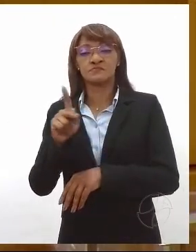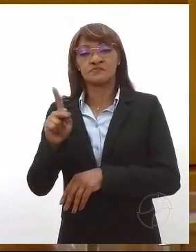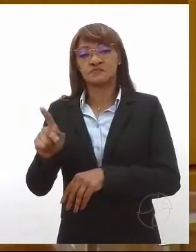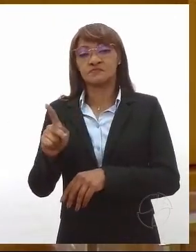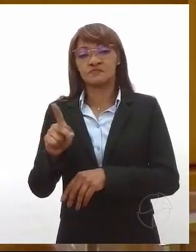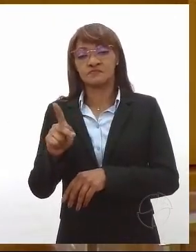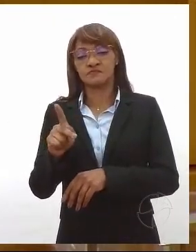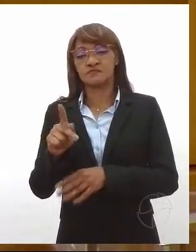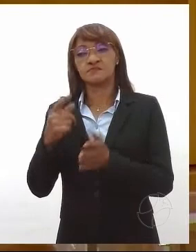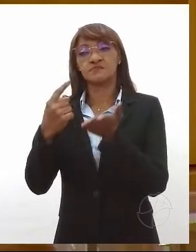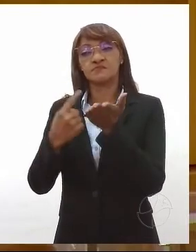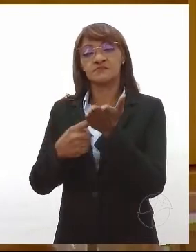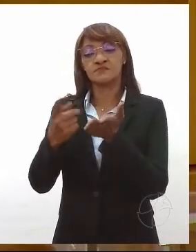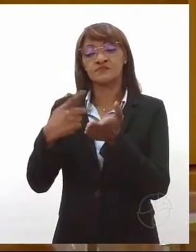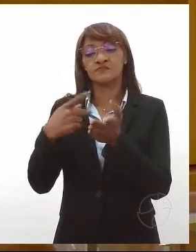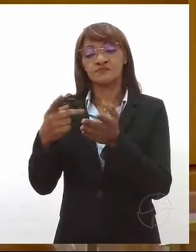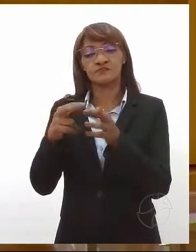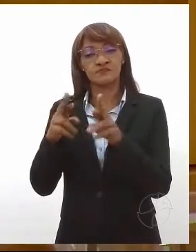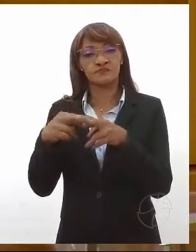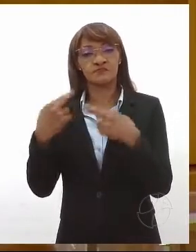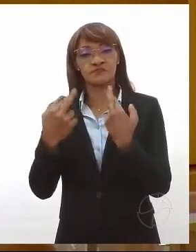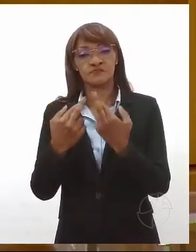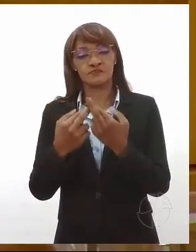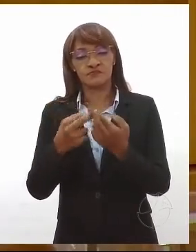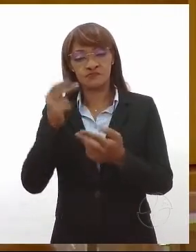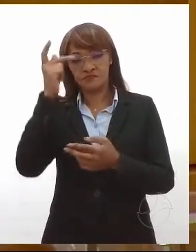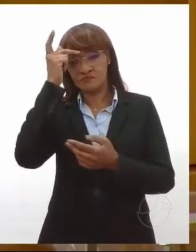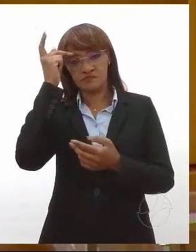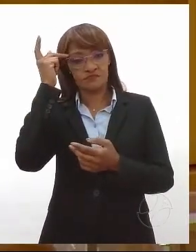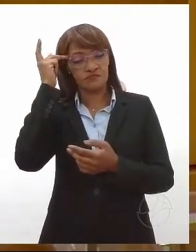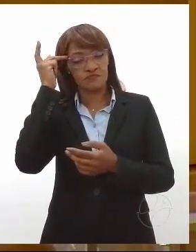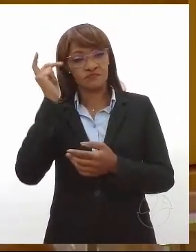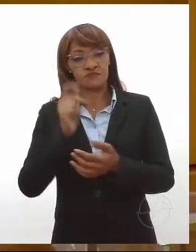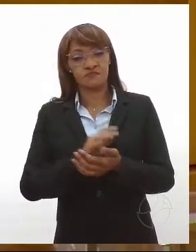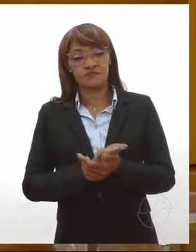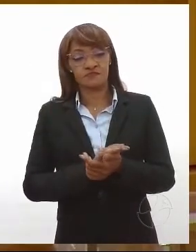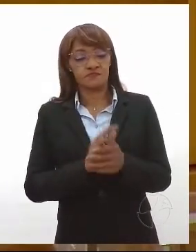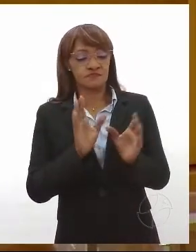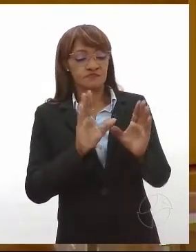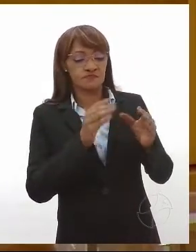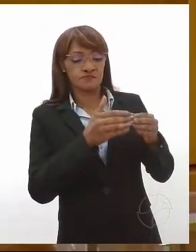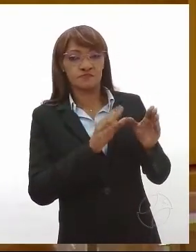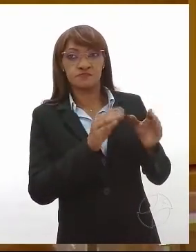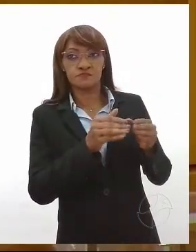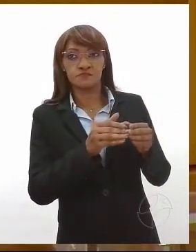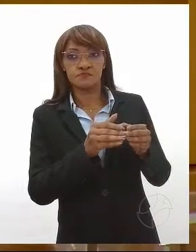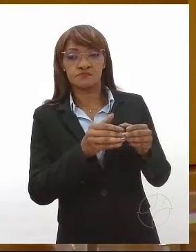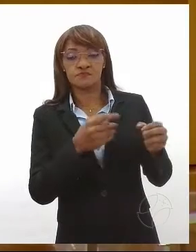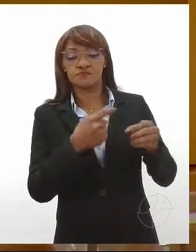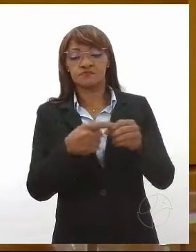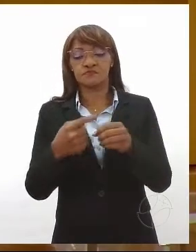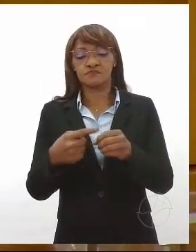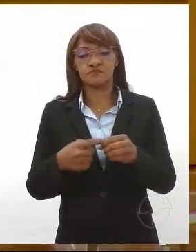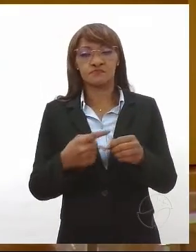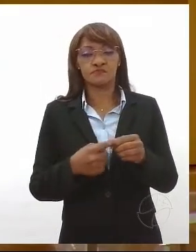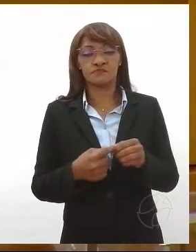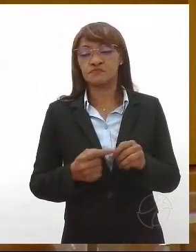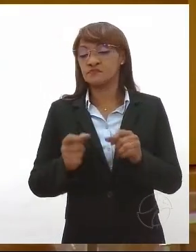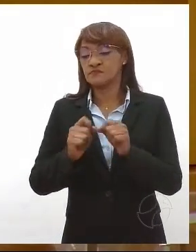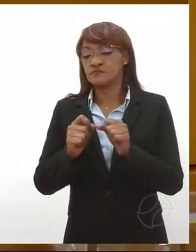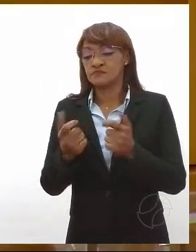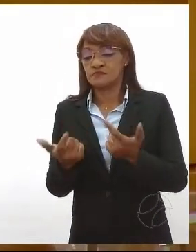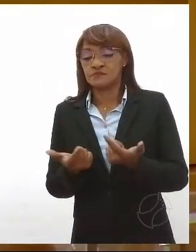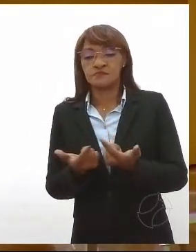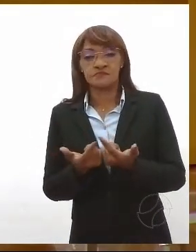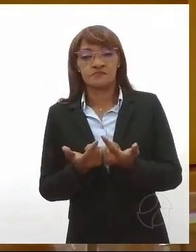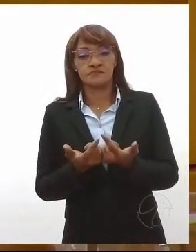levar algumas pessoas de comissões dali do interior do sertão. E claro, e vou também dizer aos prefeitos, que eu não